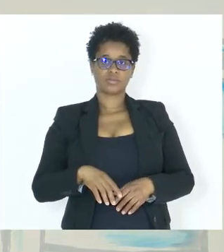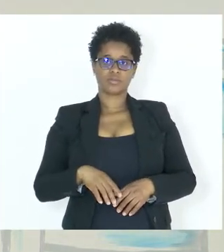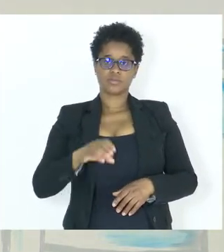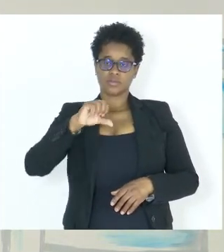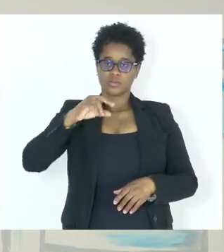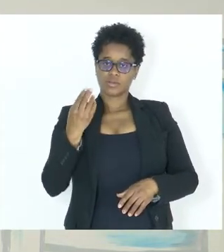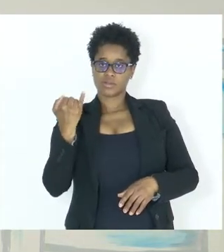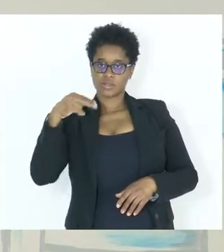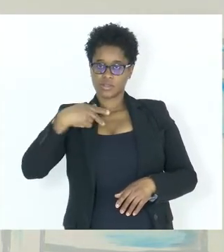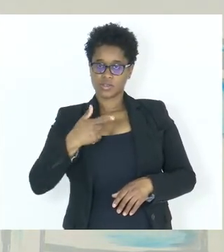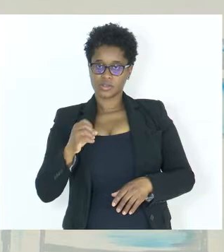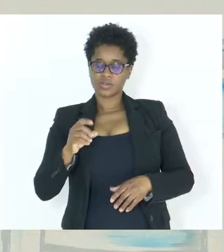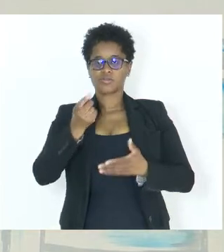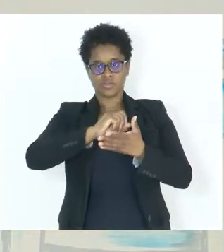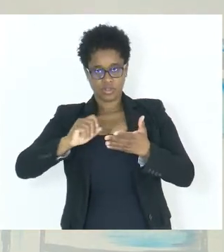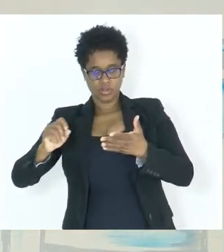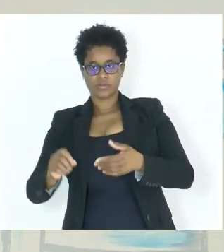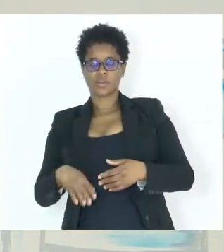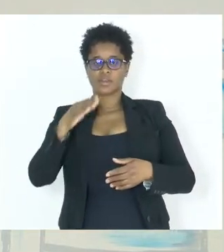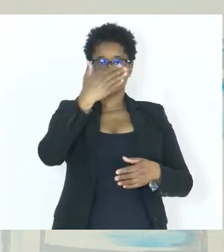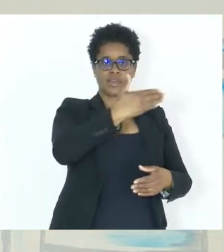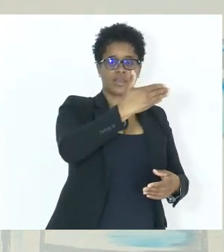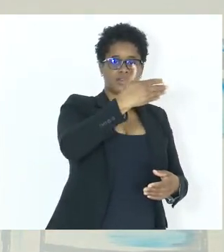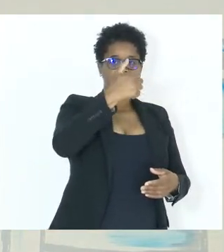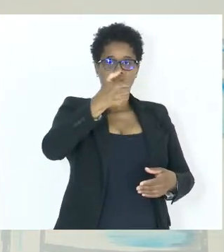temos 15º e vamos escrever aqui